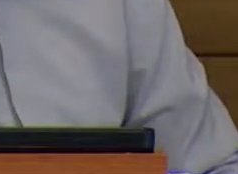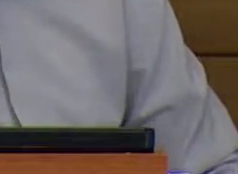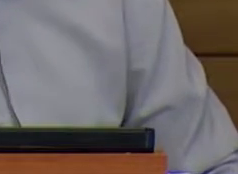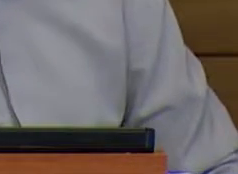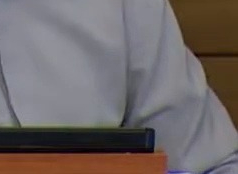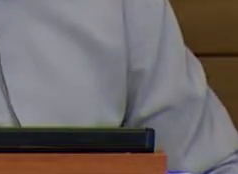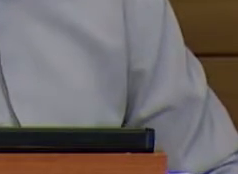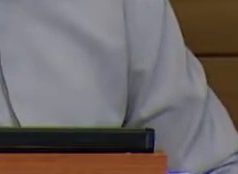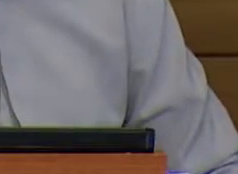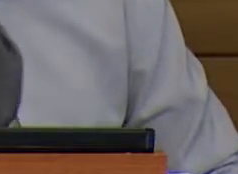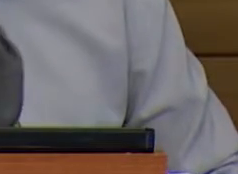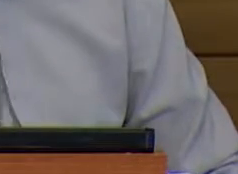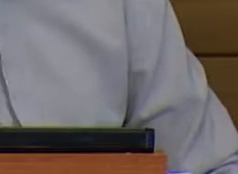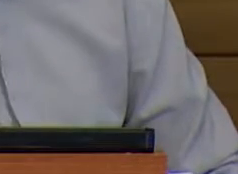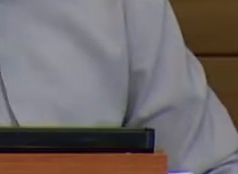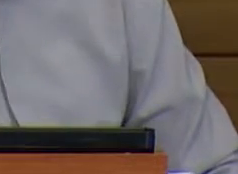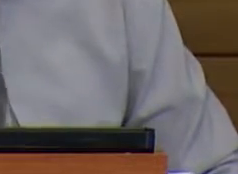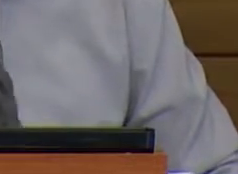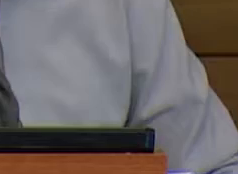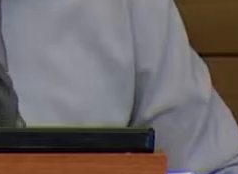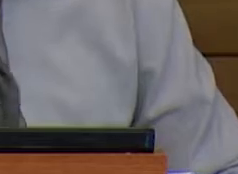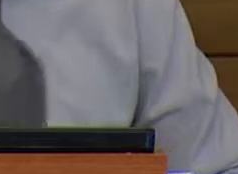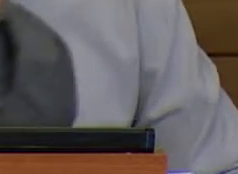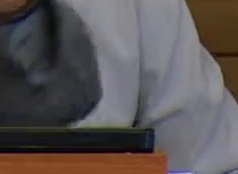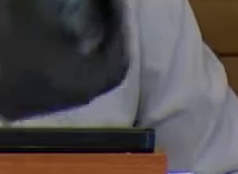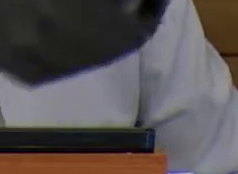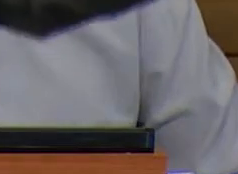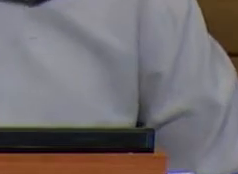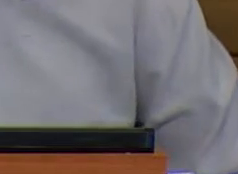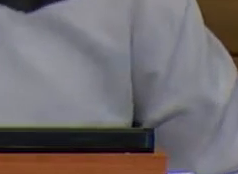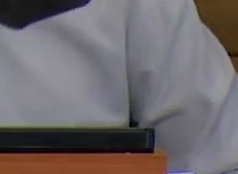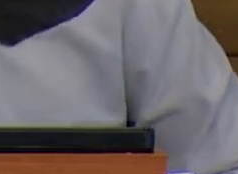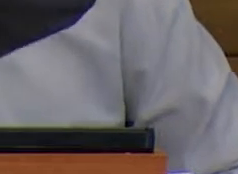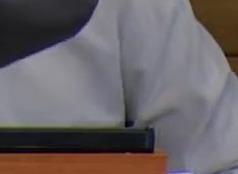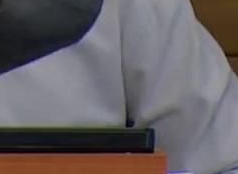Depois é você. Não, depois é o Silvano. Ah, já está liberado?